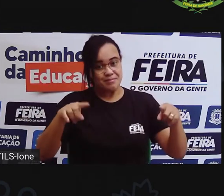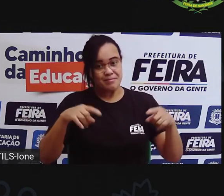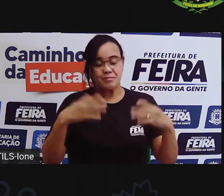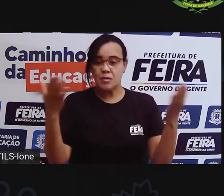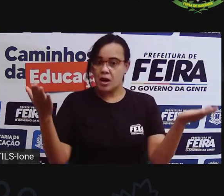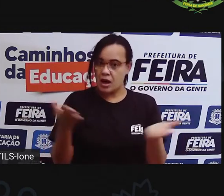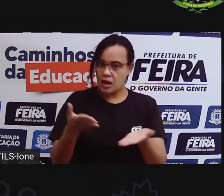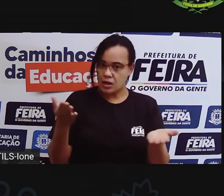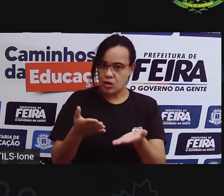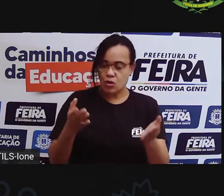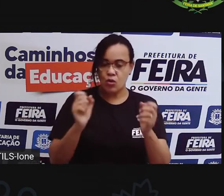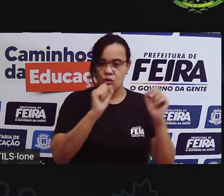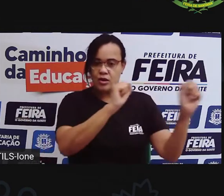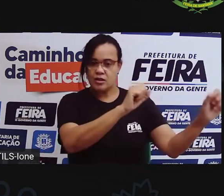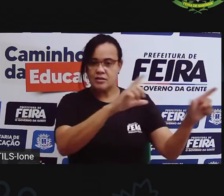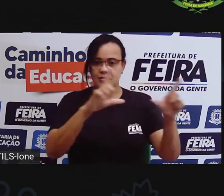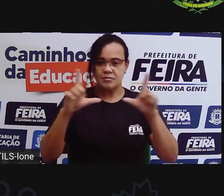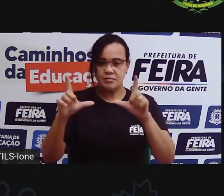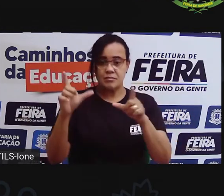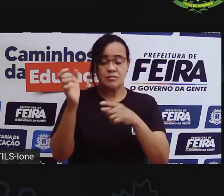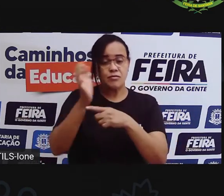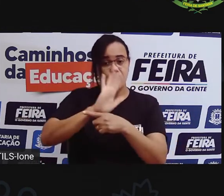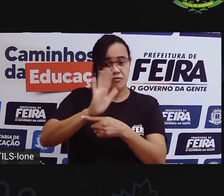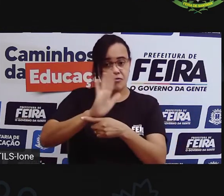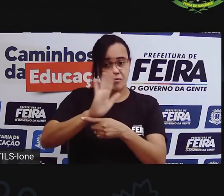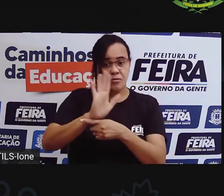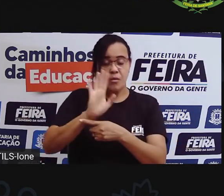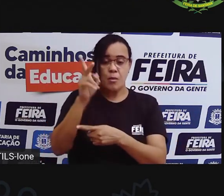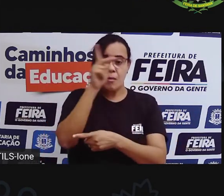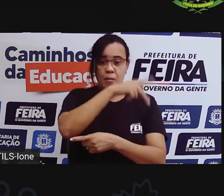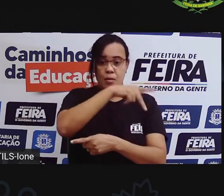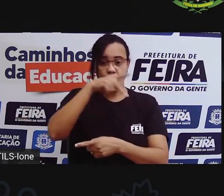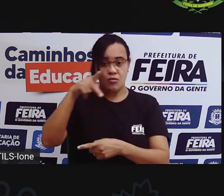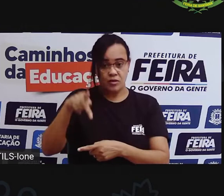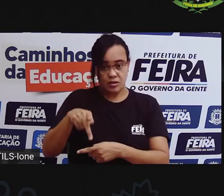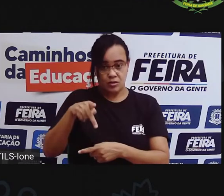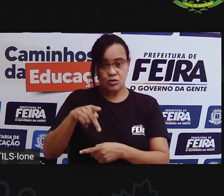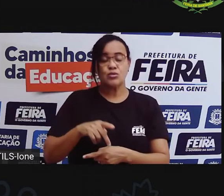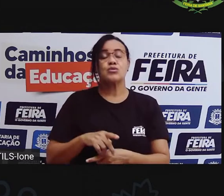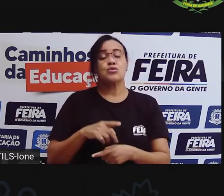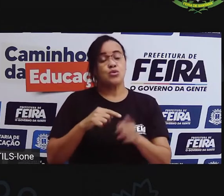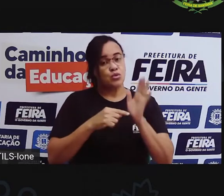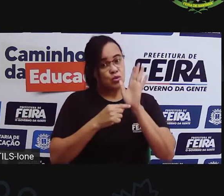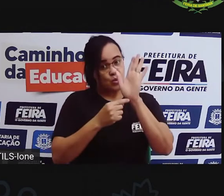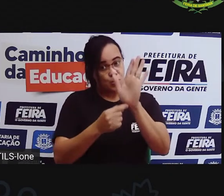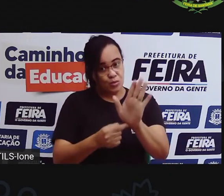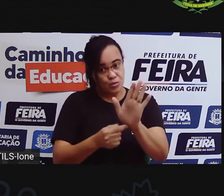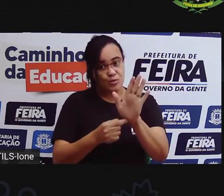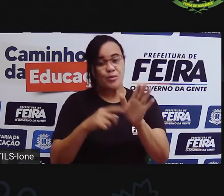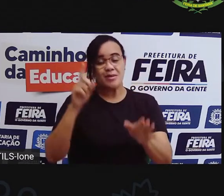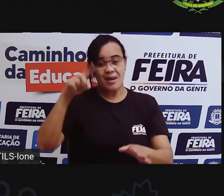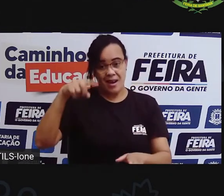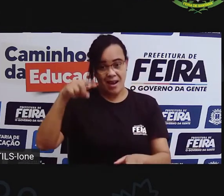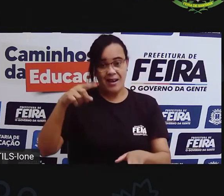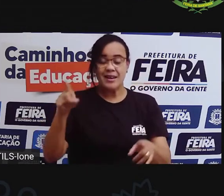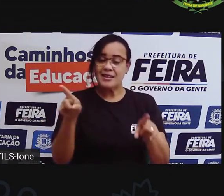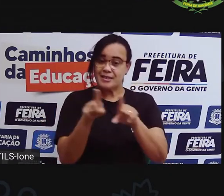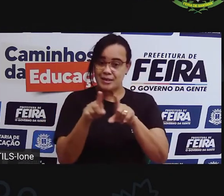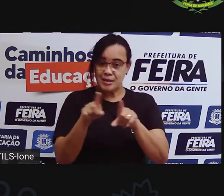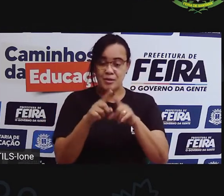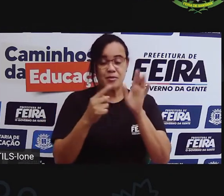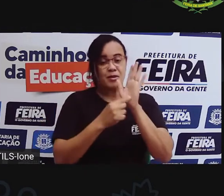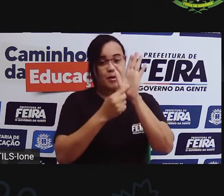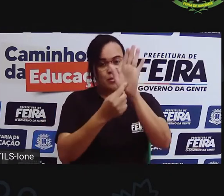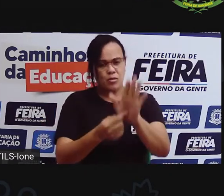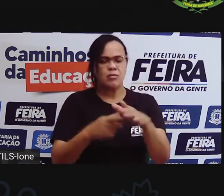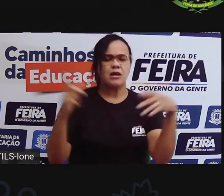vai assistir um vídeo de um outro professor, o professor Wellington. Isso mesmo. Ele também vai mostrar para a gente que dá